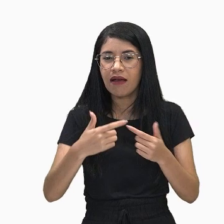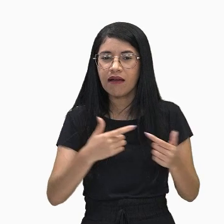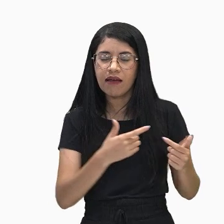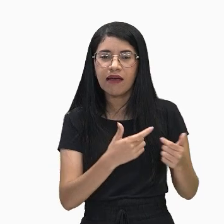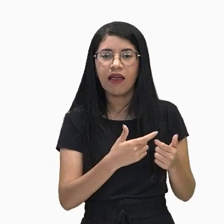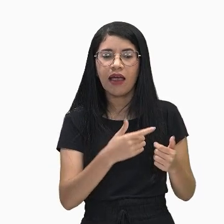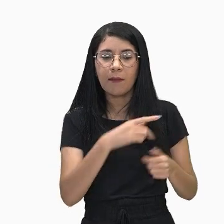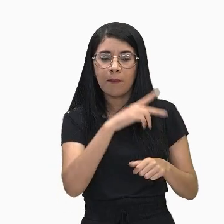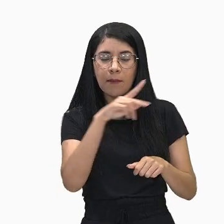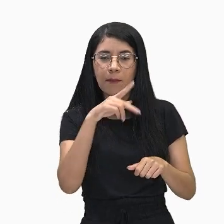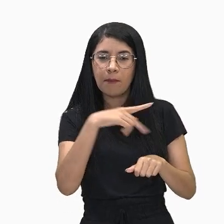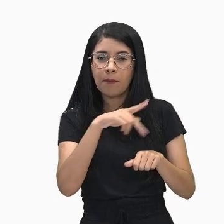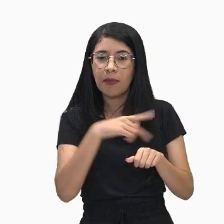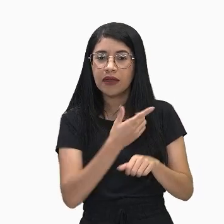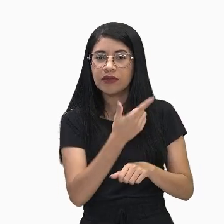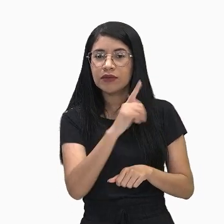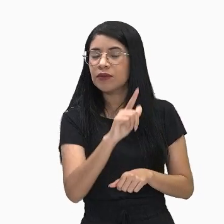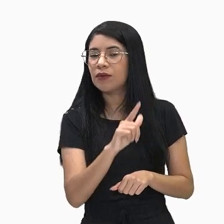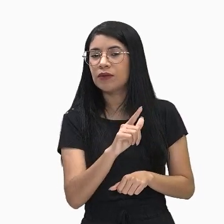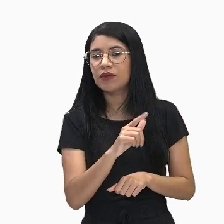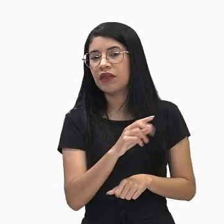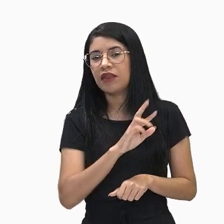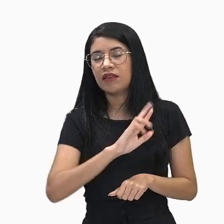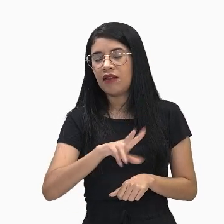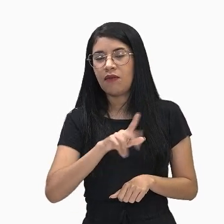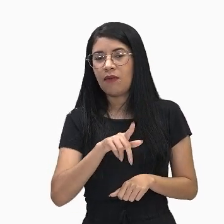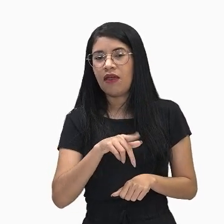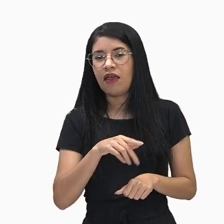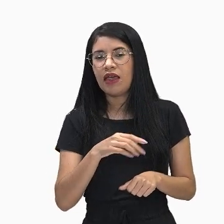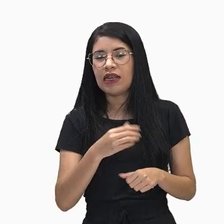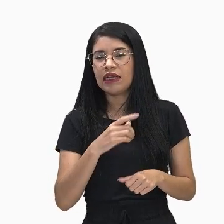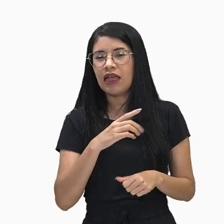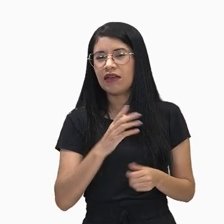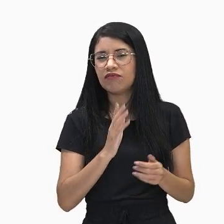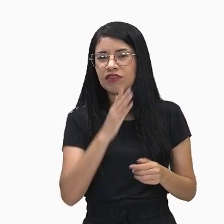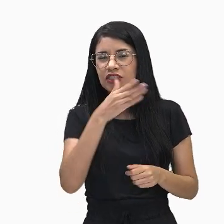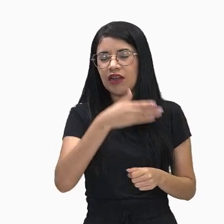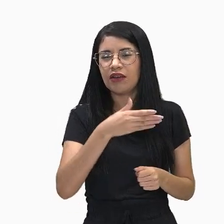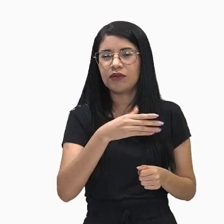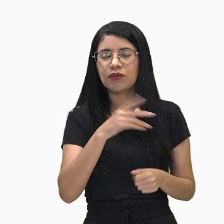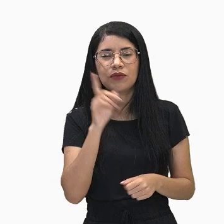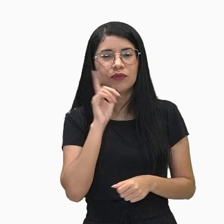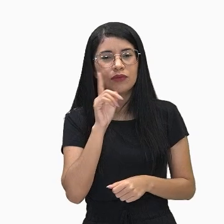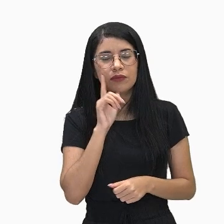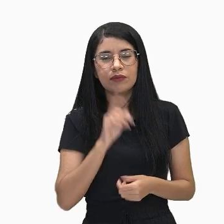aceita o Acordo de Paris, que previa o cessar-fogo lá em